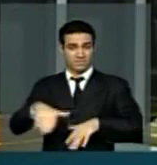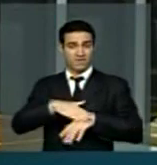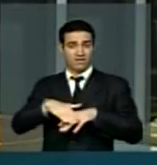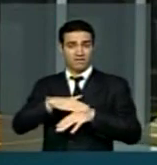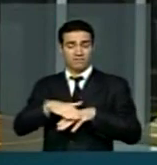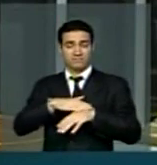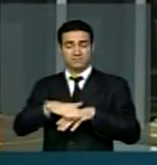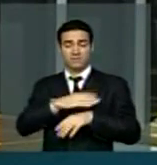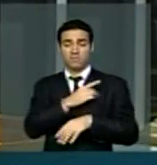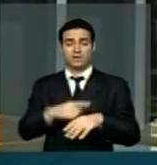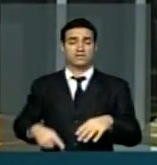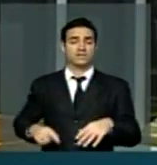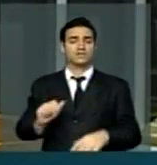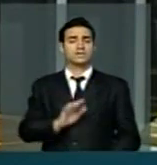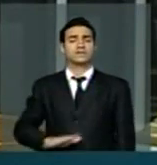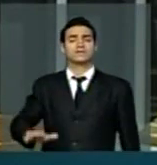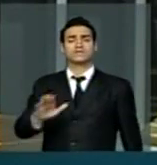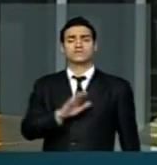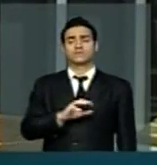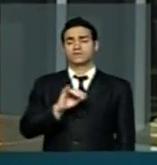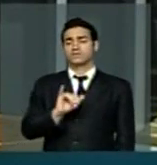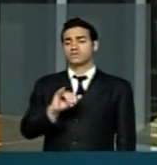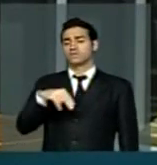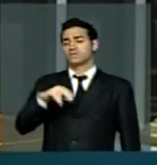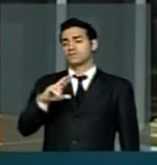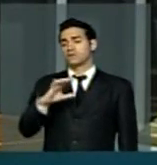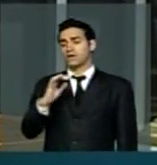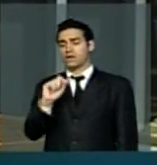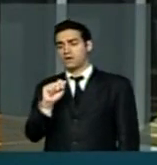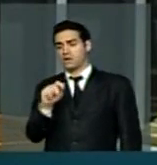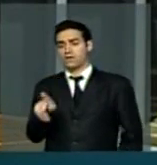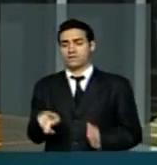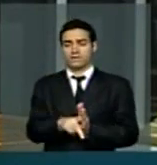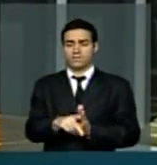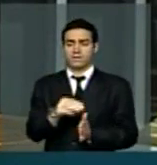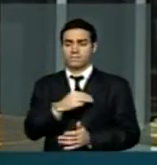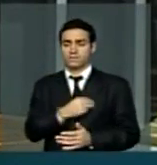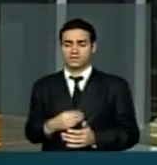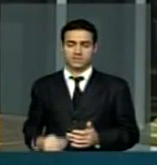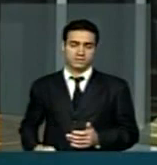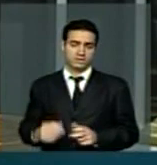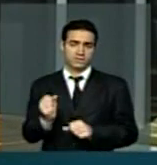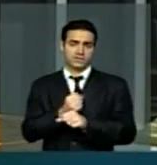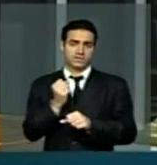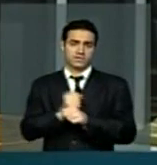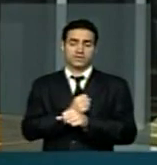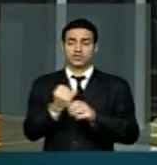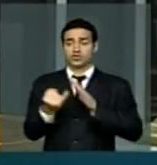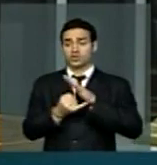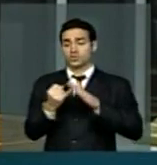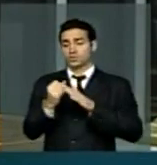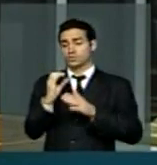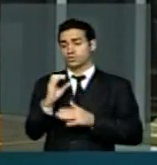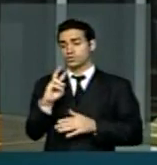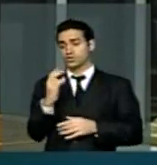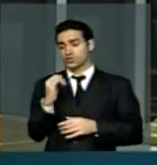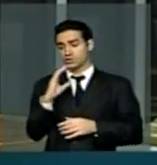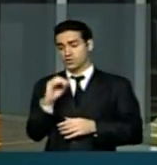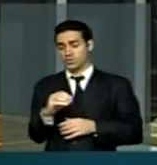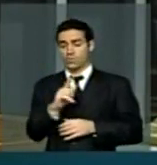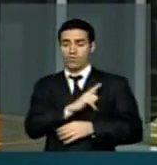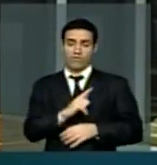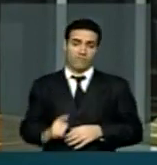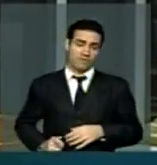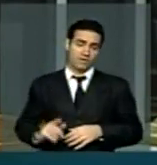nacional do INCRA e o Ministério da Reforma Agrária, o INCRA, o Instituto Chico Mendes. O governo